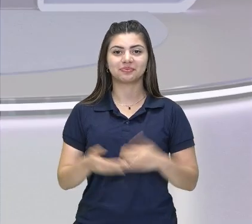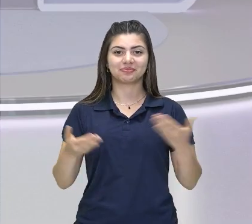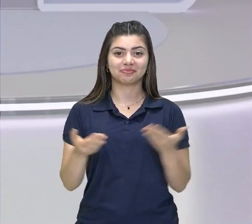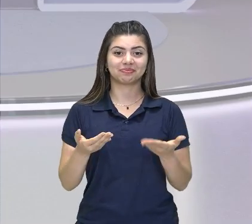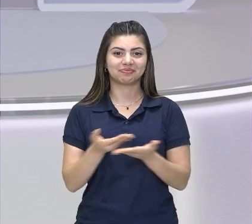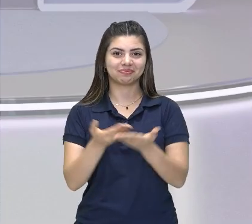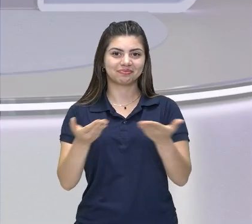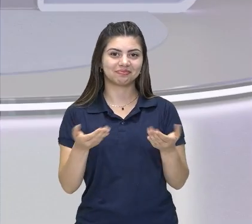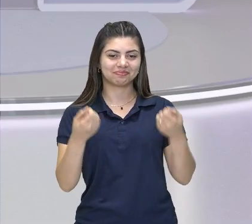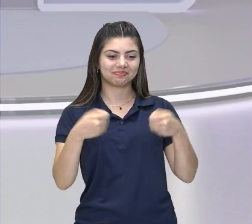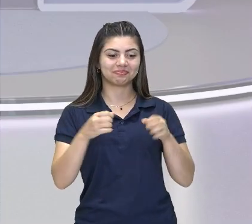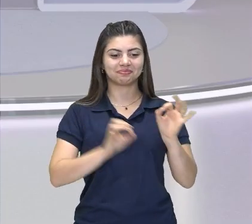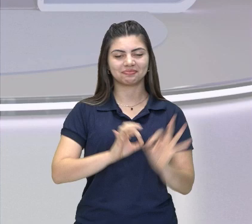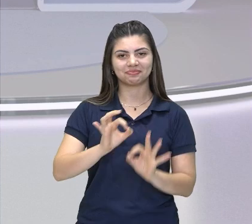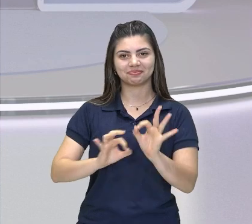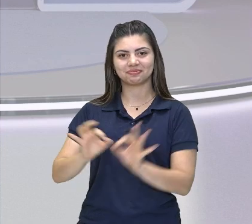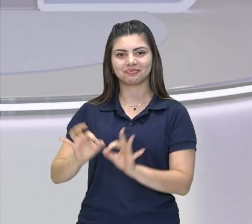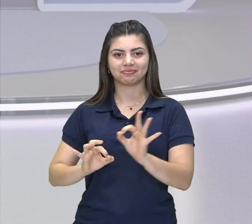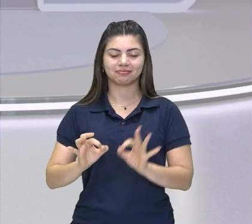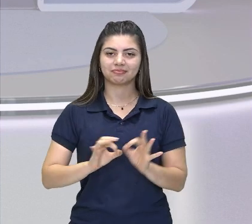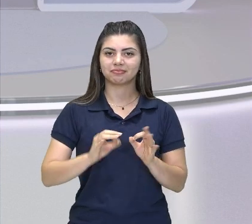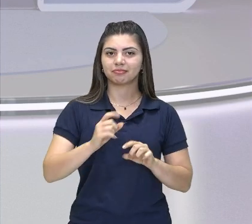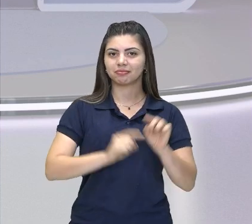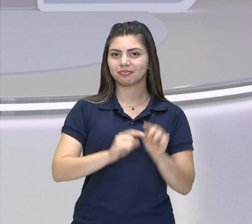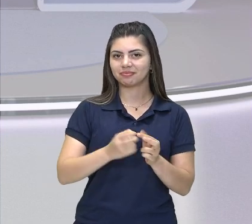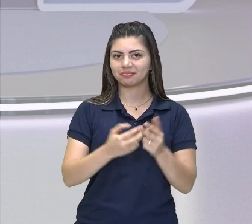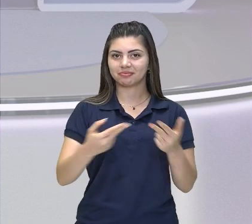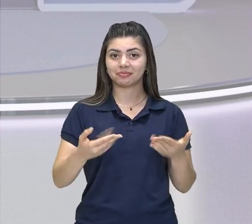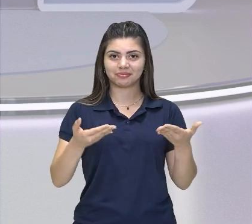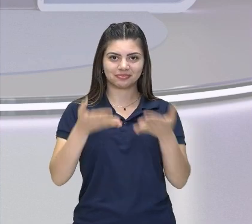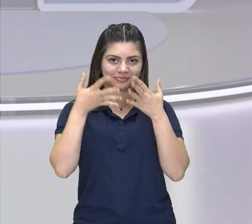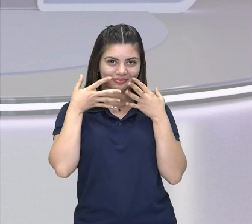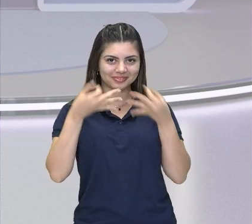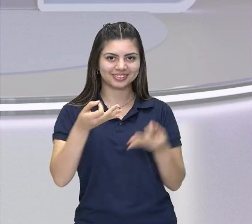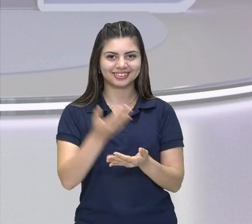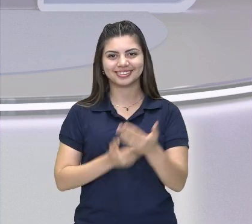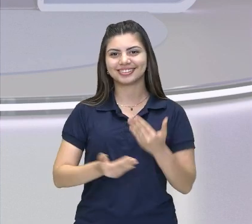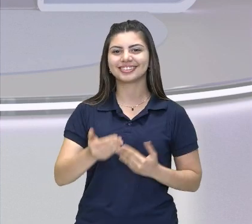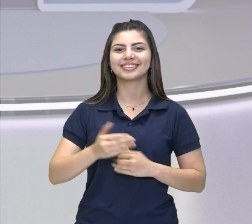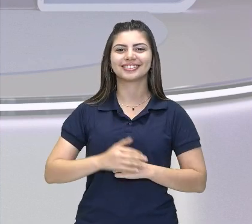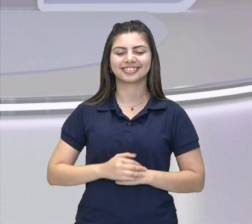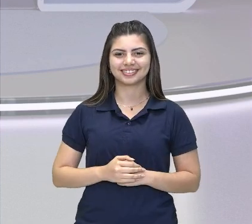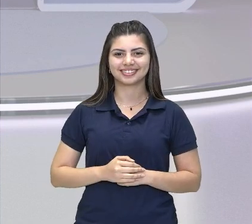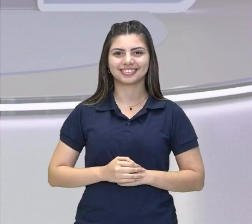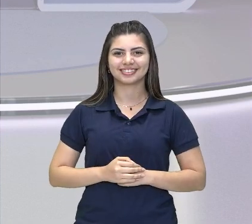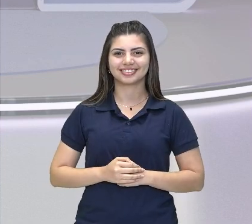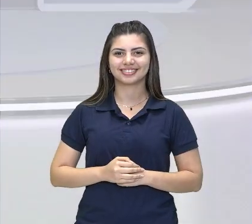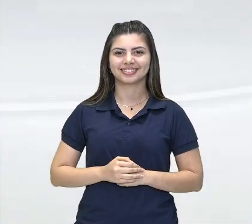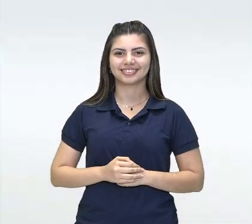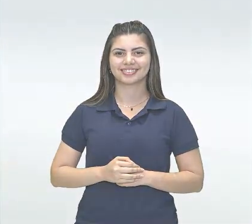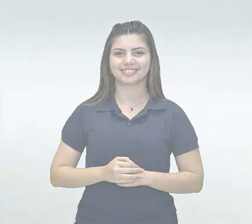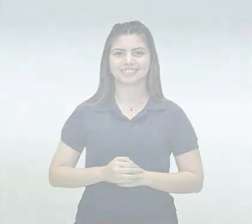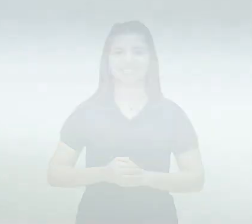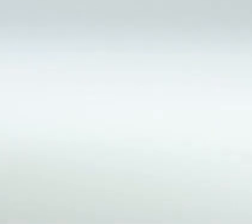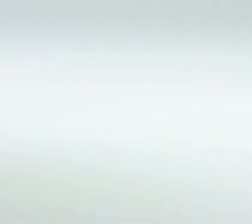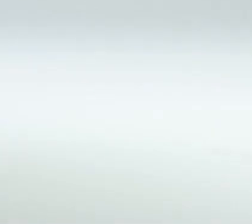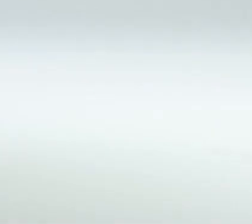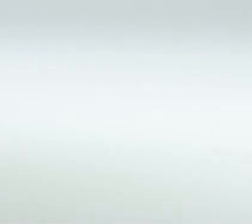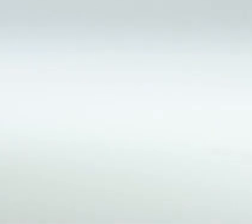caro aluno, você se organiza seu material e presta atenção porque a nossa aula vai começar.